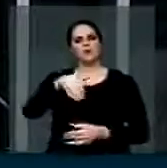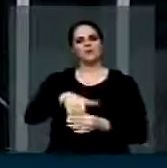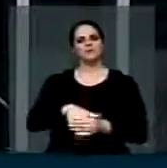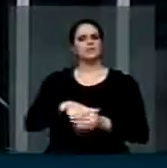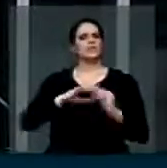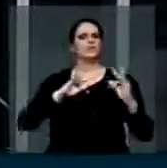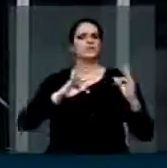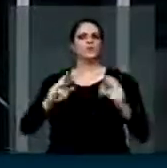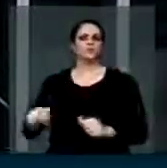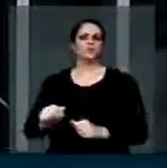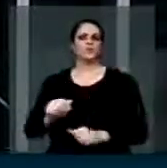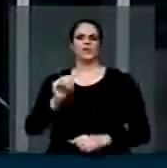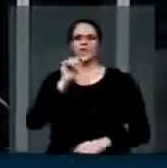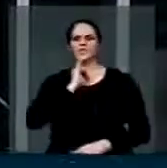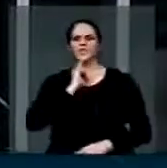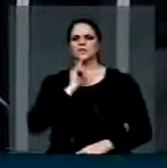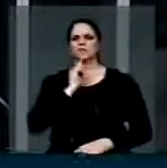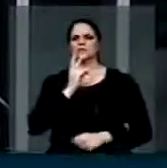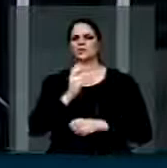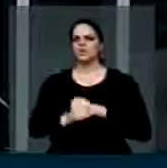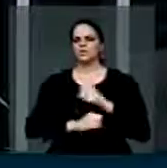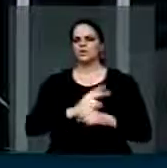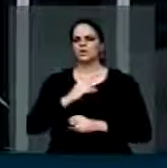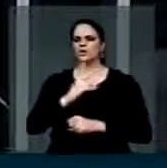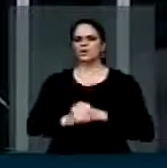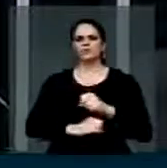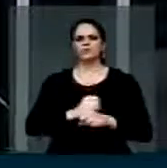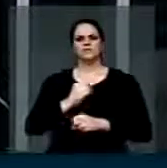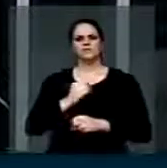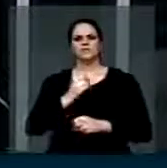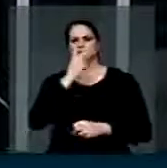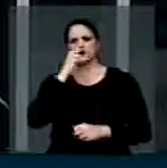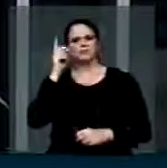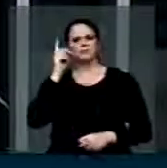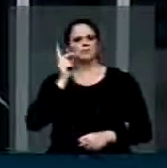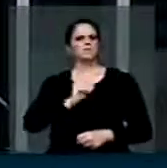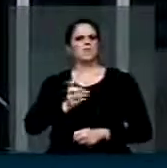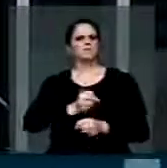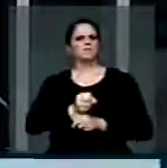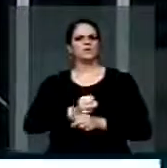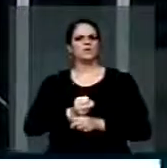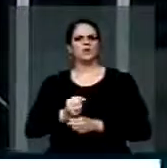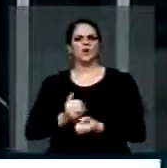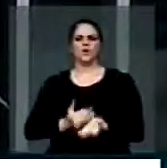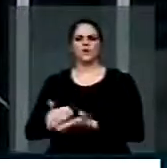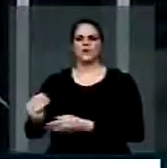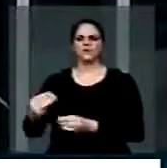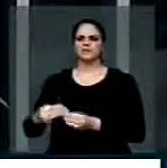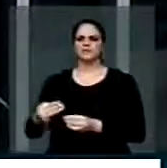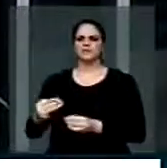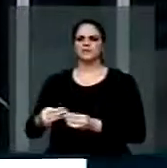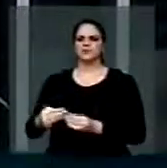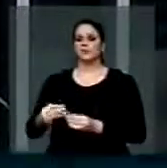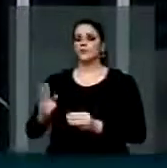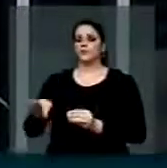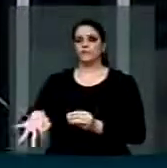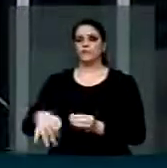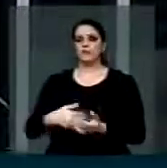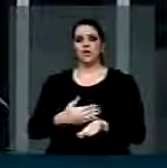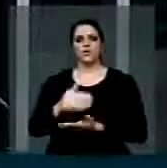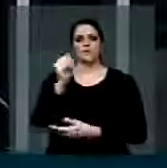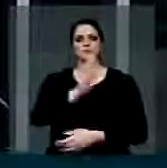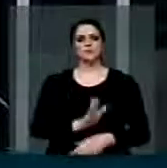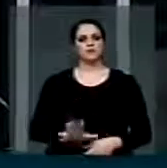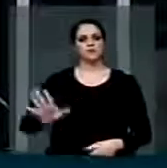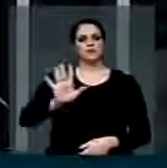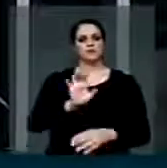eleição todos os anos praticamente, termina a eleição municipal, já começa-se a trabalhar a eleição nacional, a